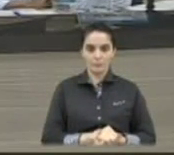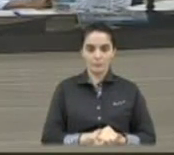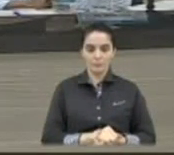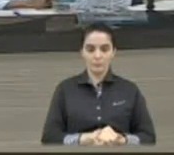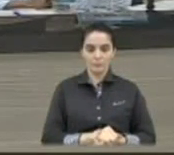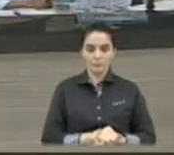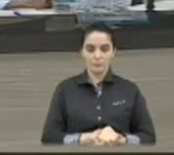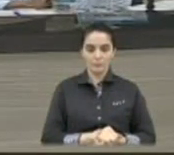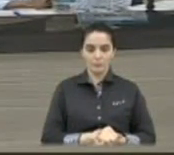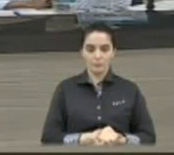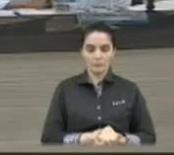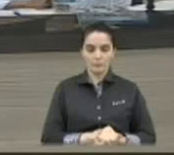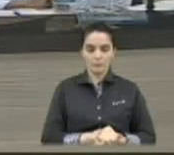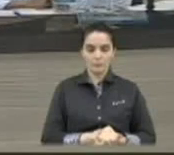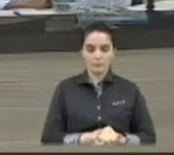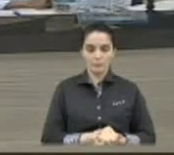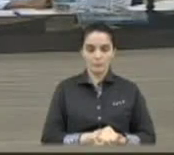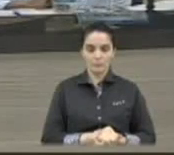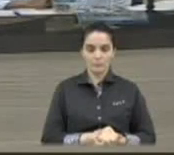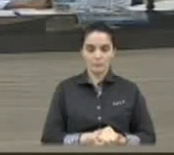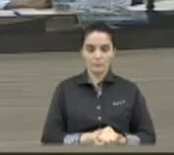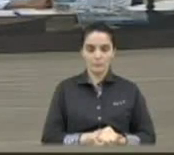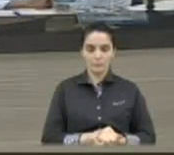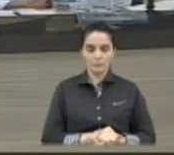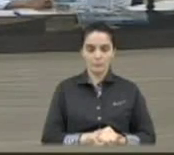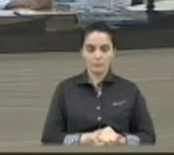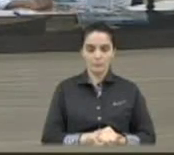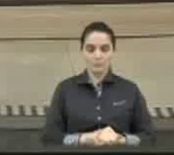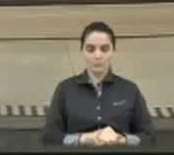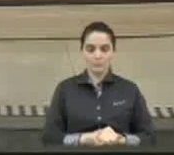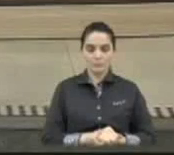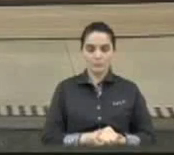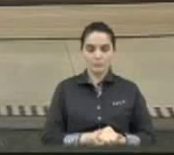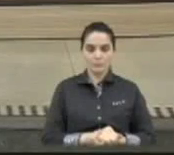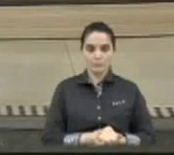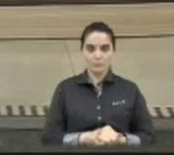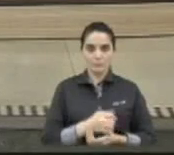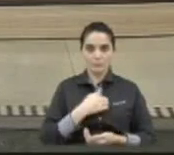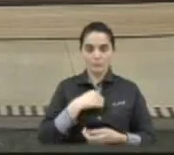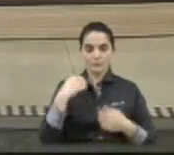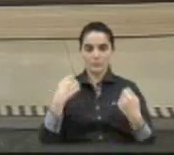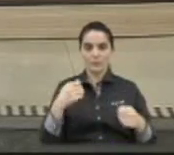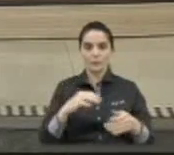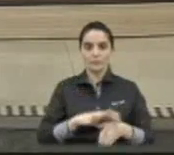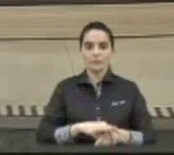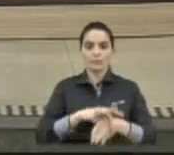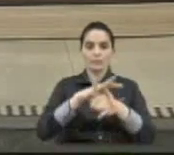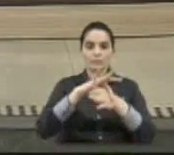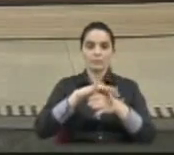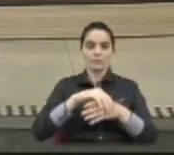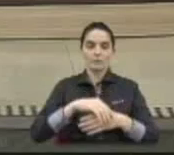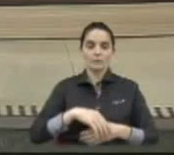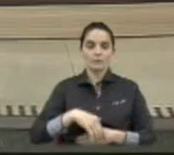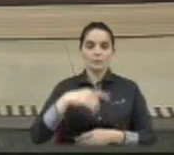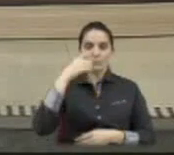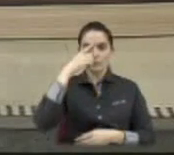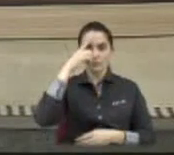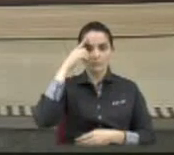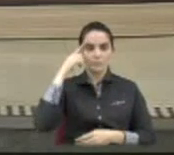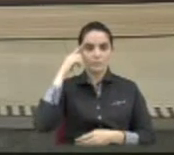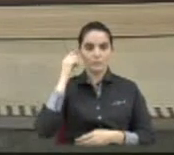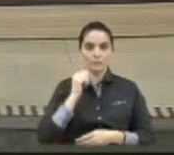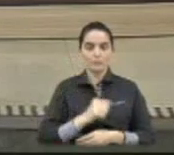de Armando Magno Bergantin. Está, eu preciso da aprovação dos líderes. Vereador Wilson Nunes